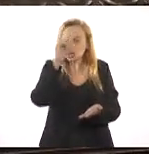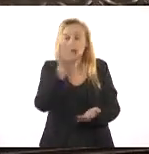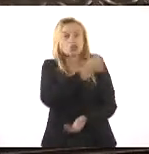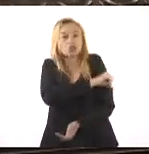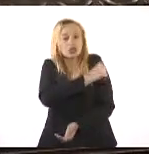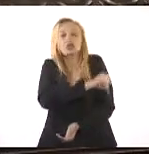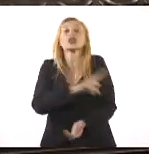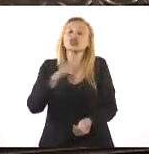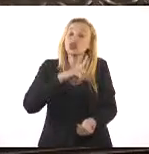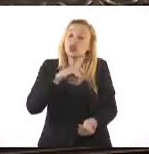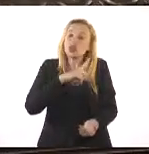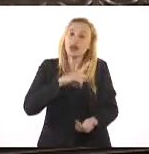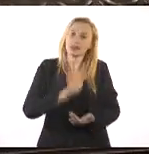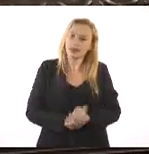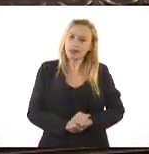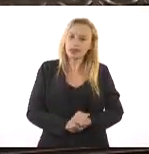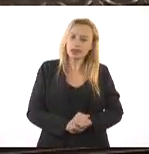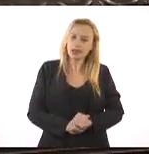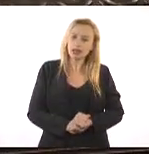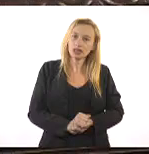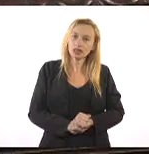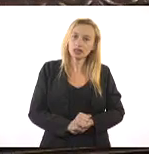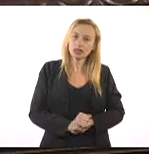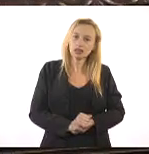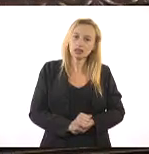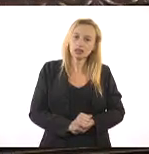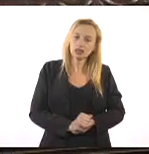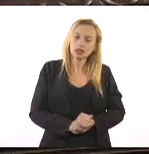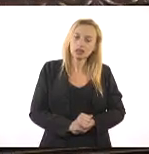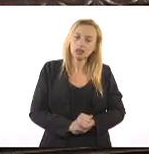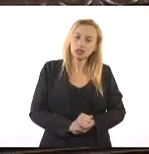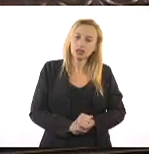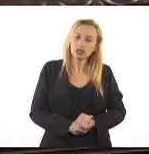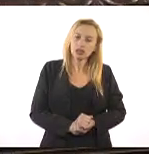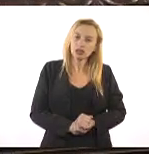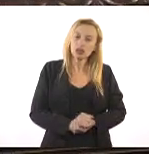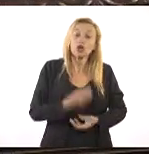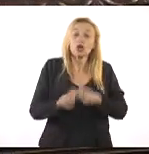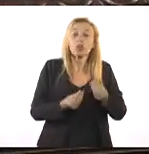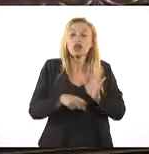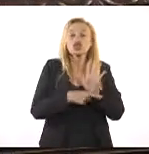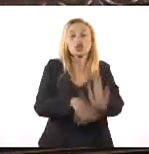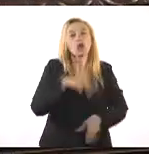tivessem condição de atender a população.